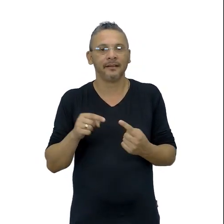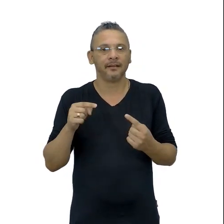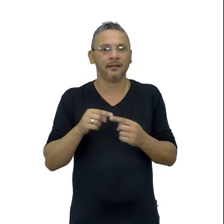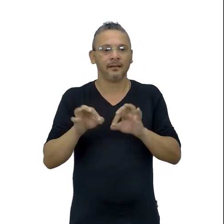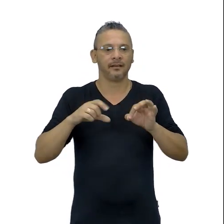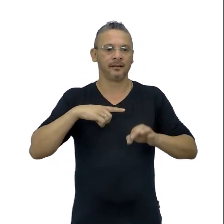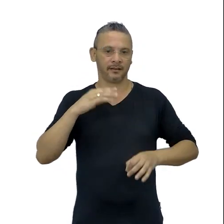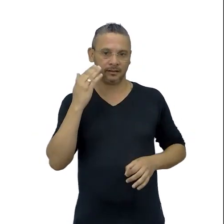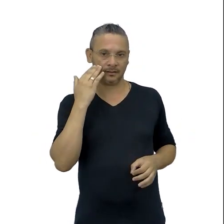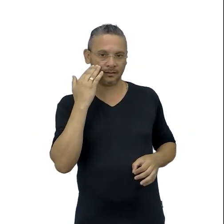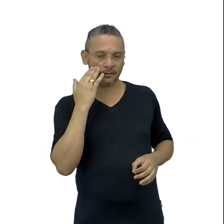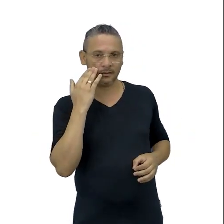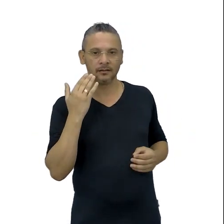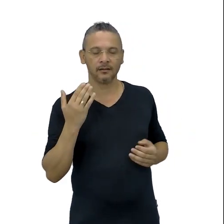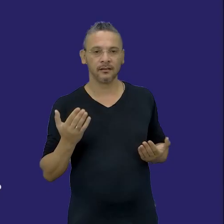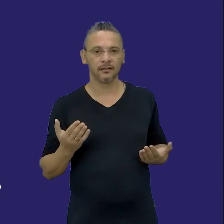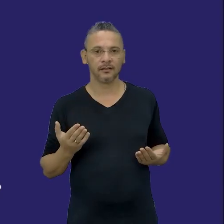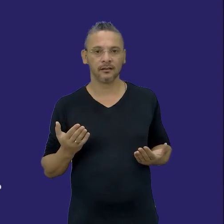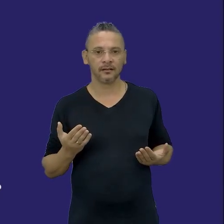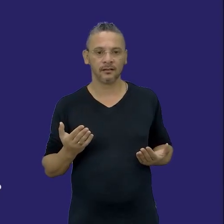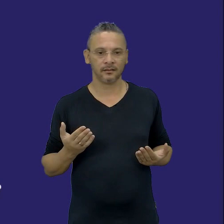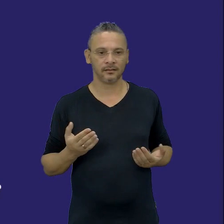sequência de atividades.